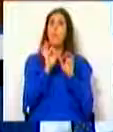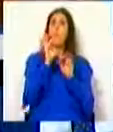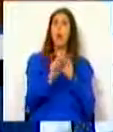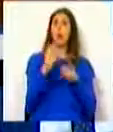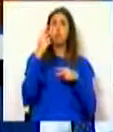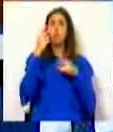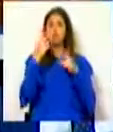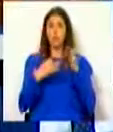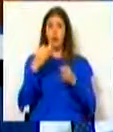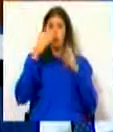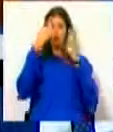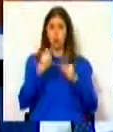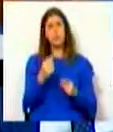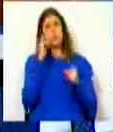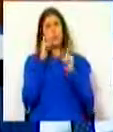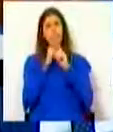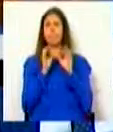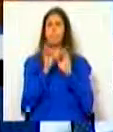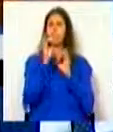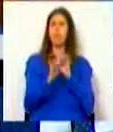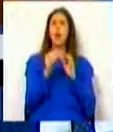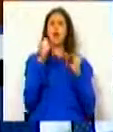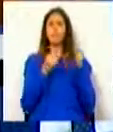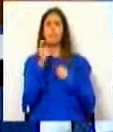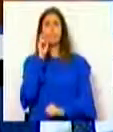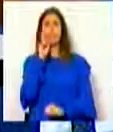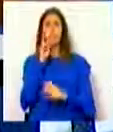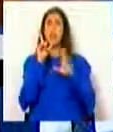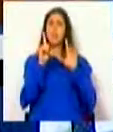do Tribunal de Contas para que a contribuição de segurança rodoviária